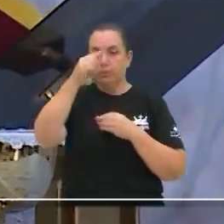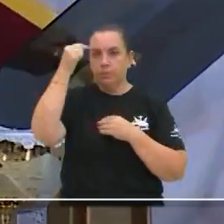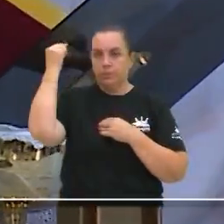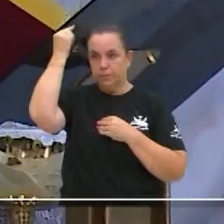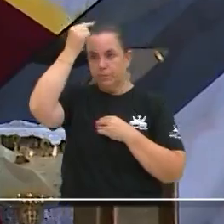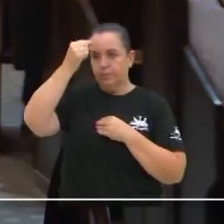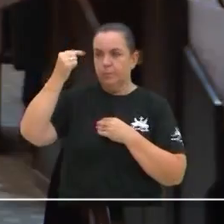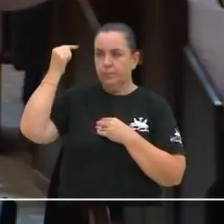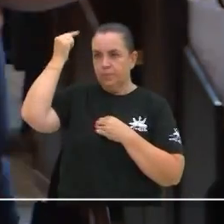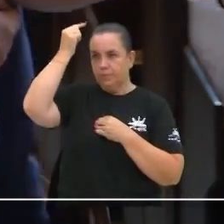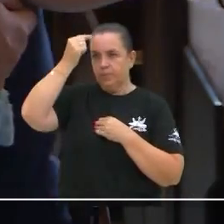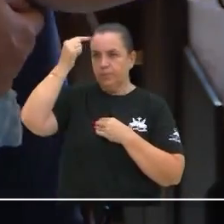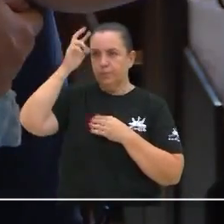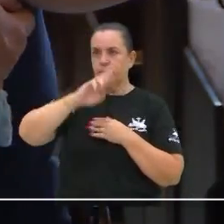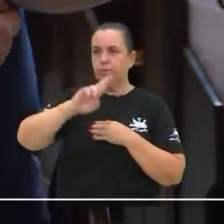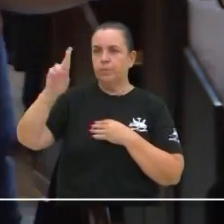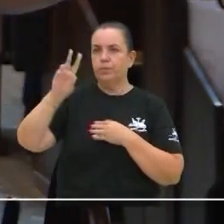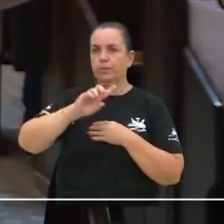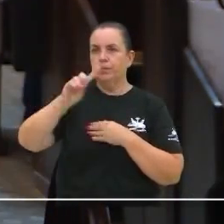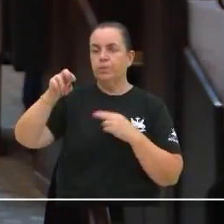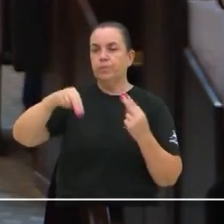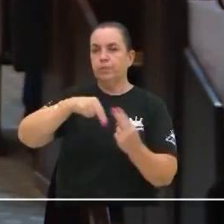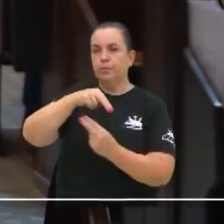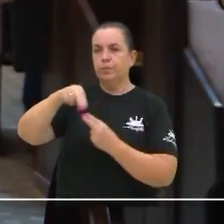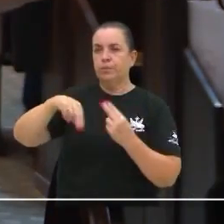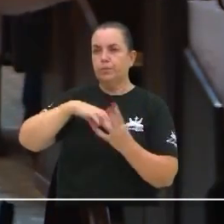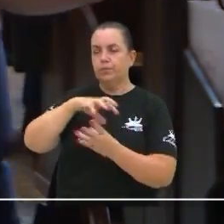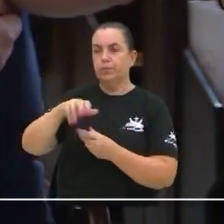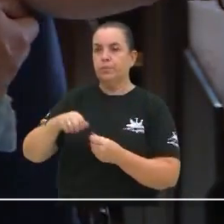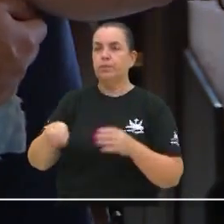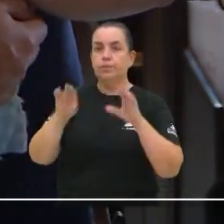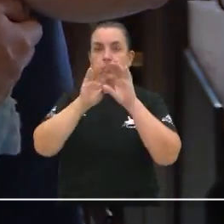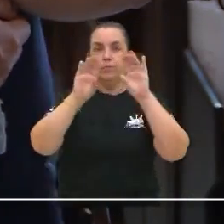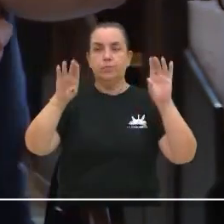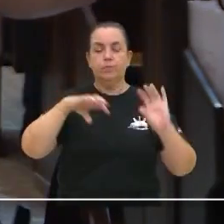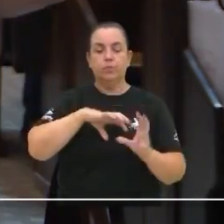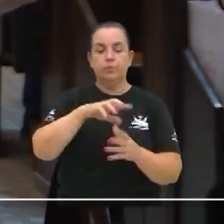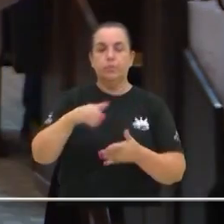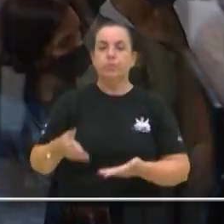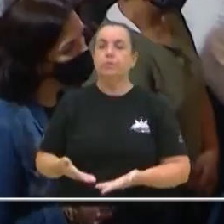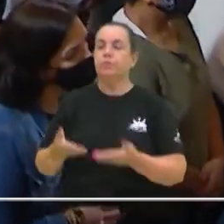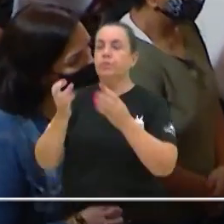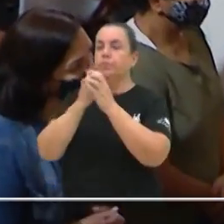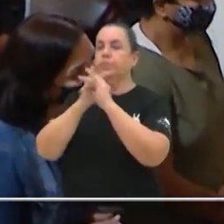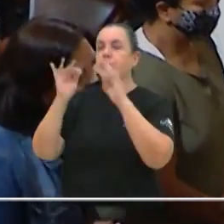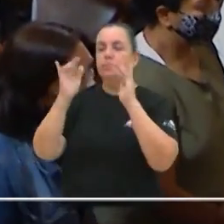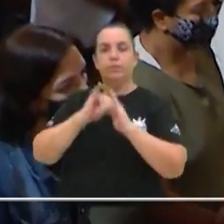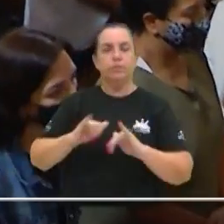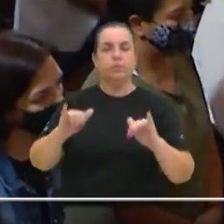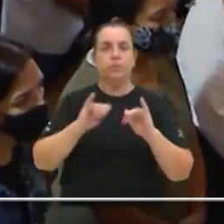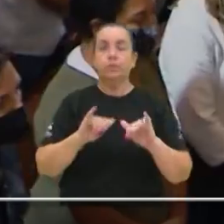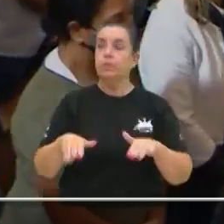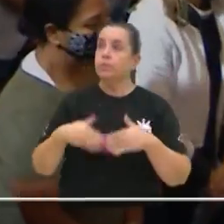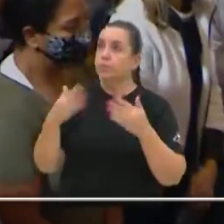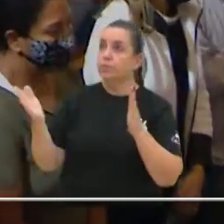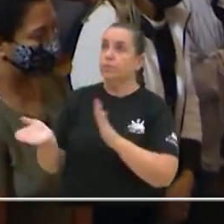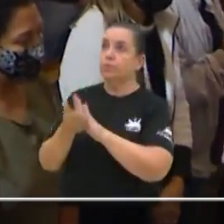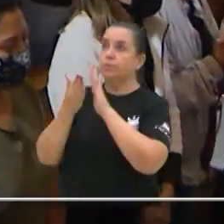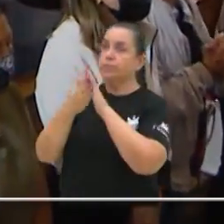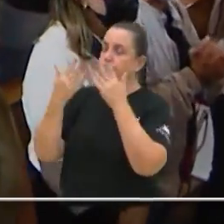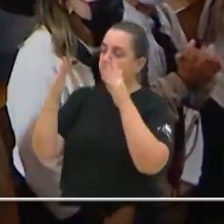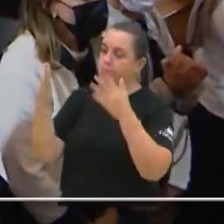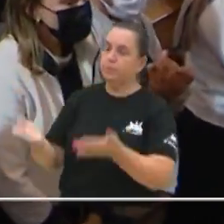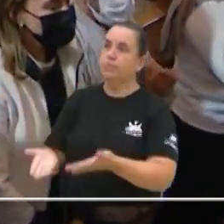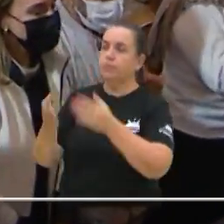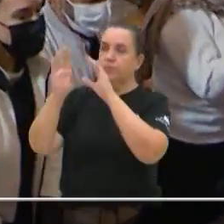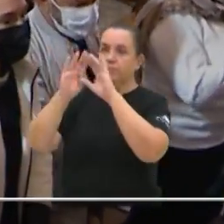voz: Santo, Santo, Santo, Senhor Deus do Universo, o céu e a terra proclamam a vossa